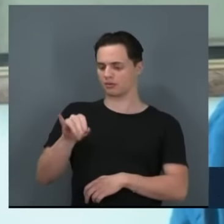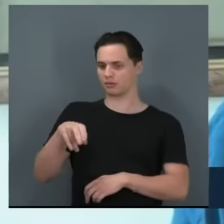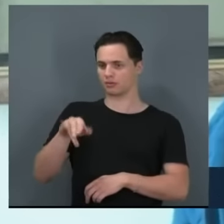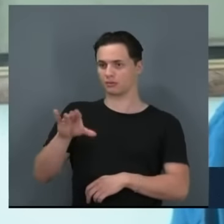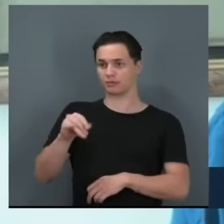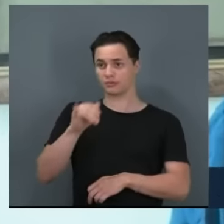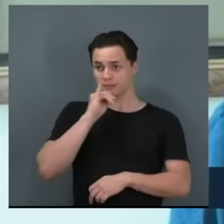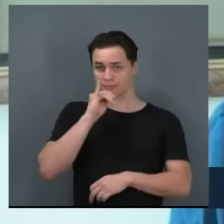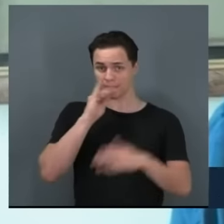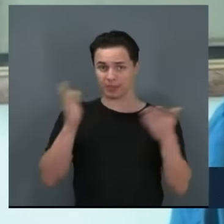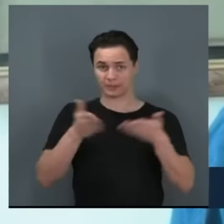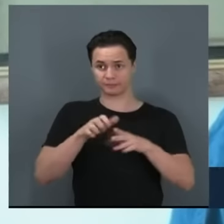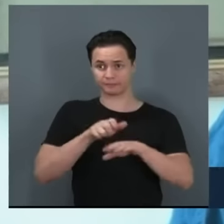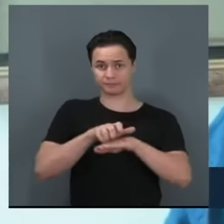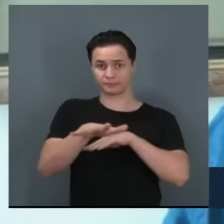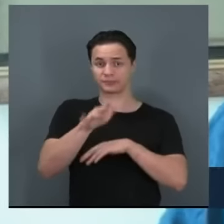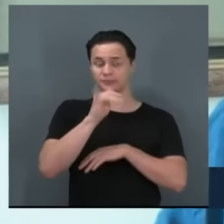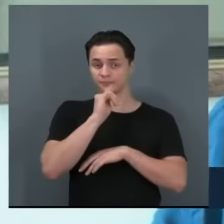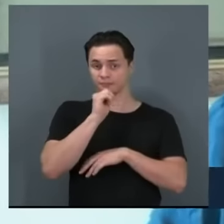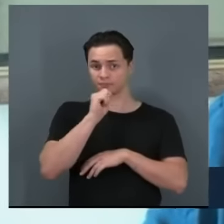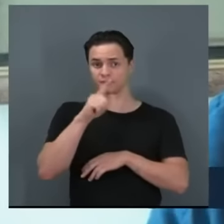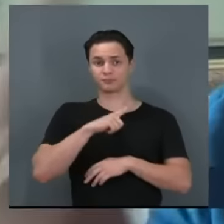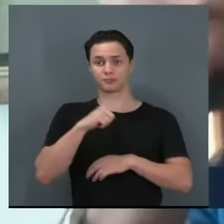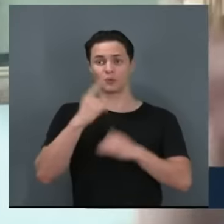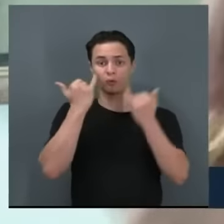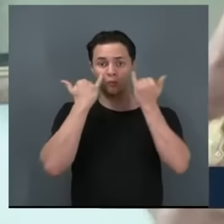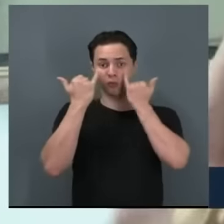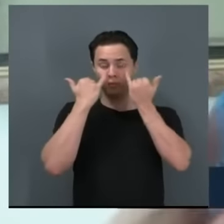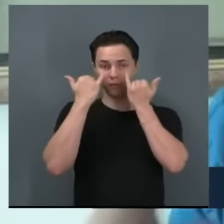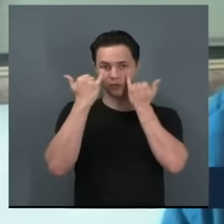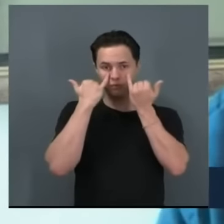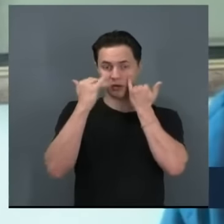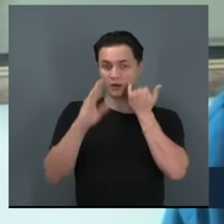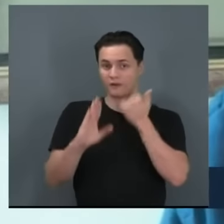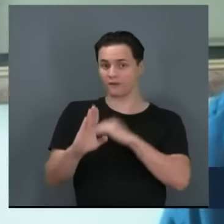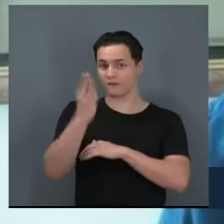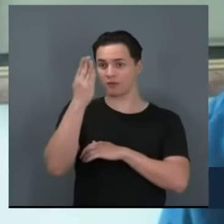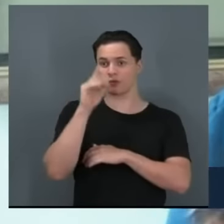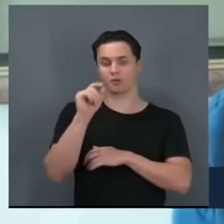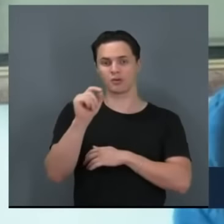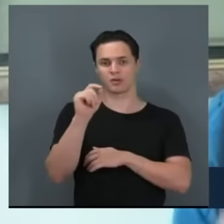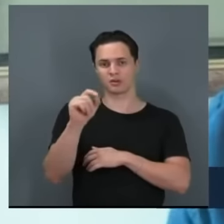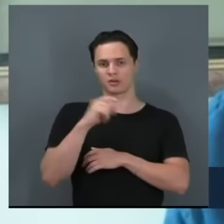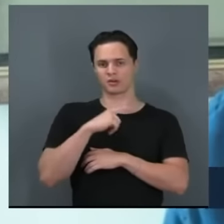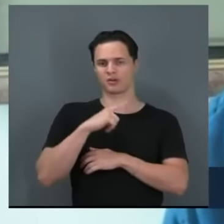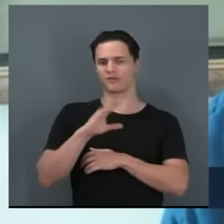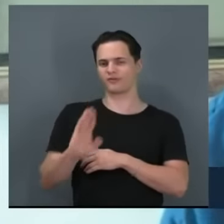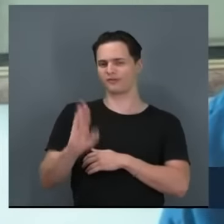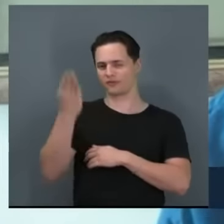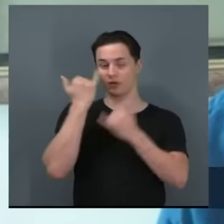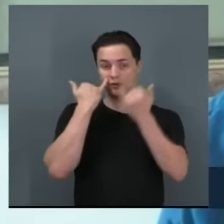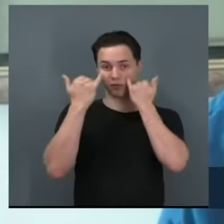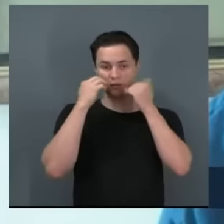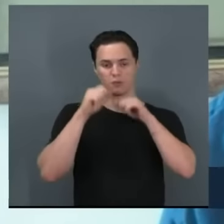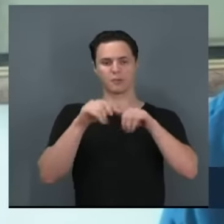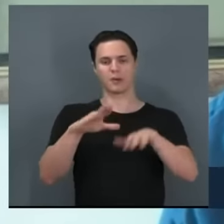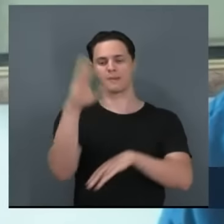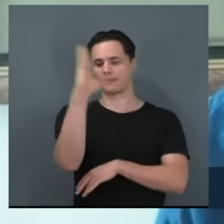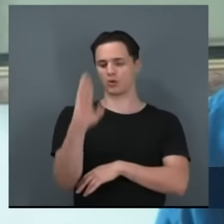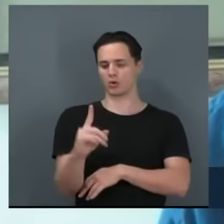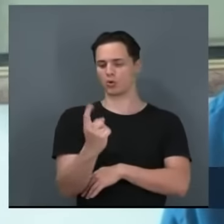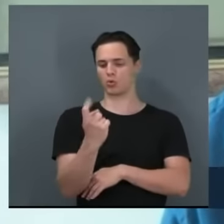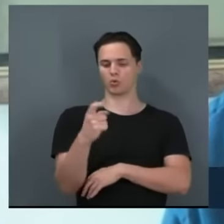ainda circula nas redes sociais a informação falsa, canalha, de que o Brasil é o único